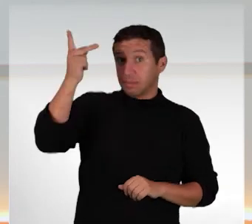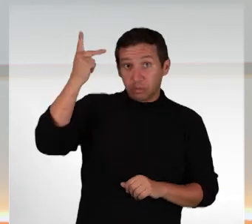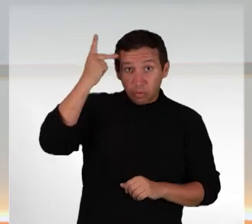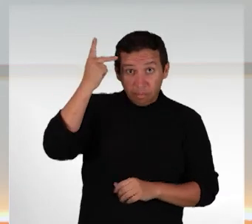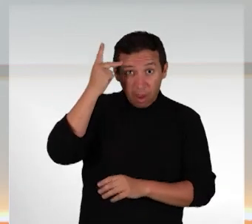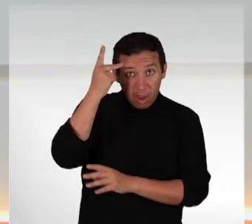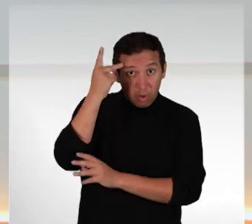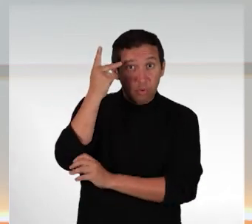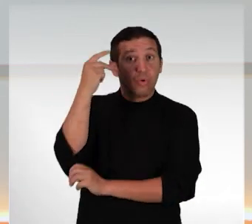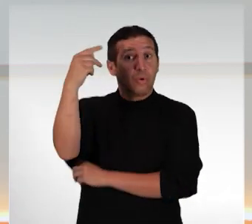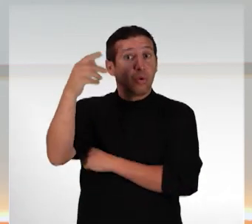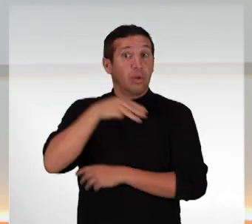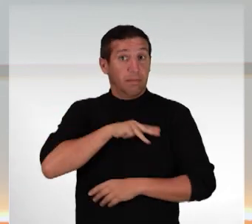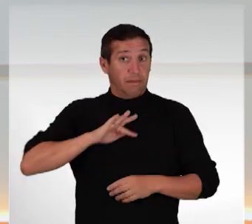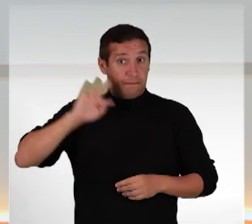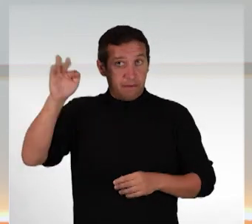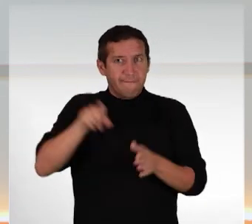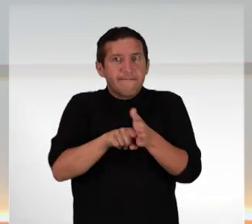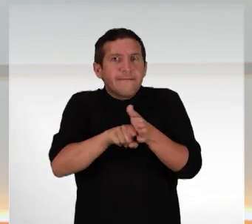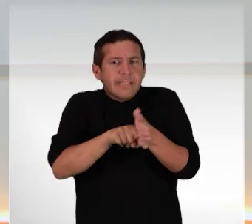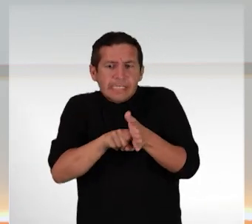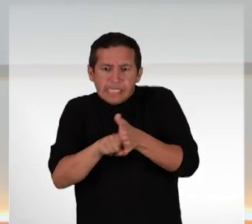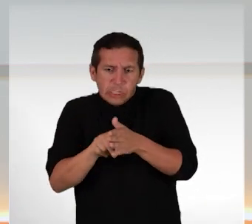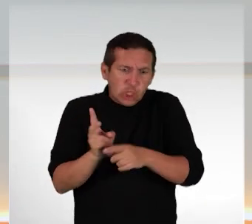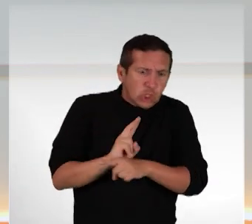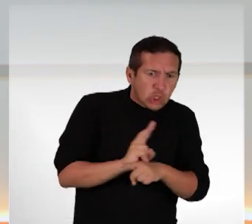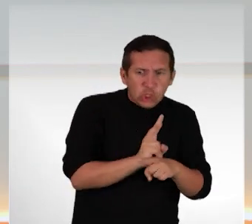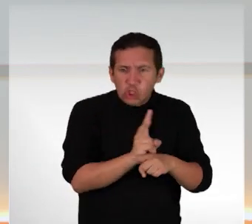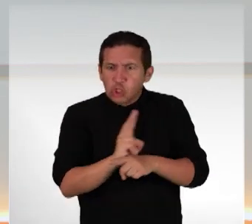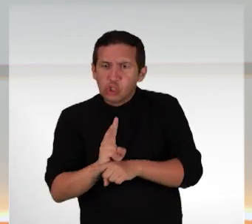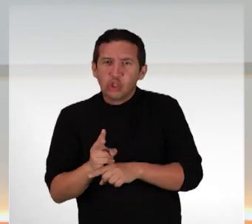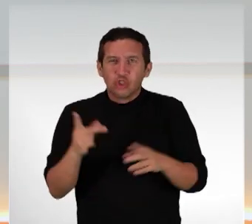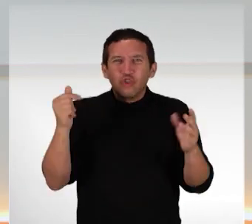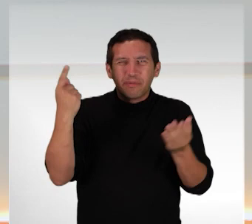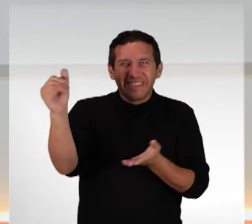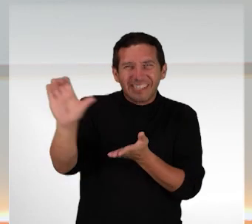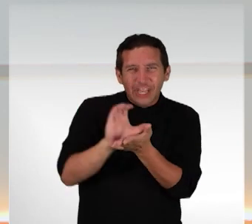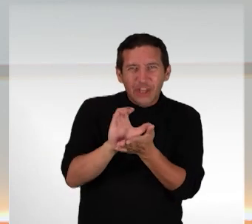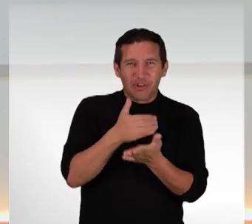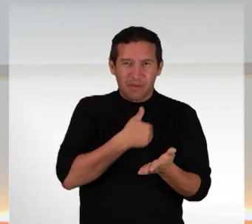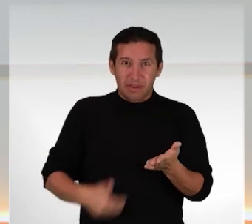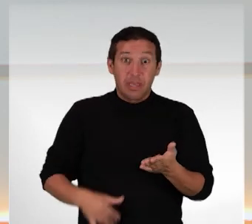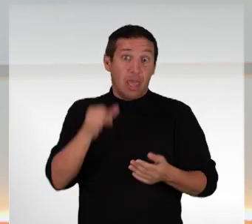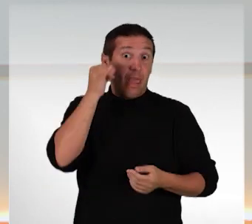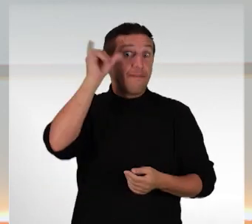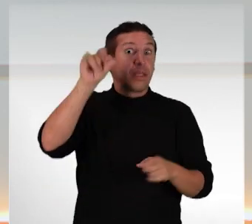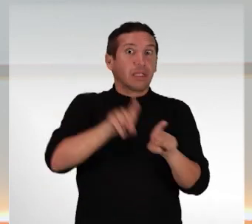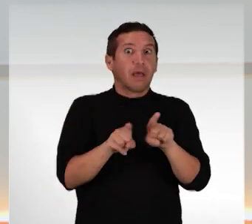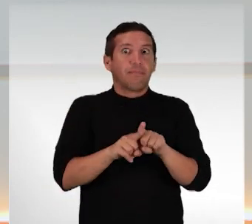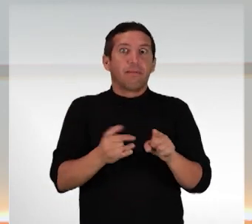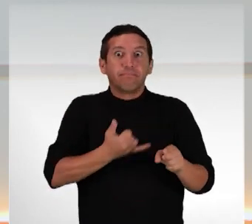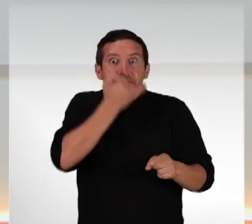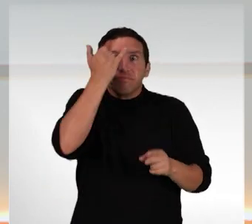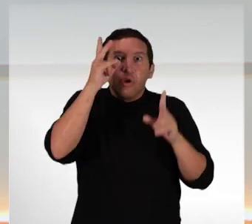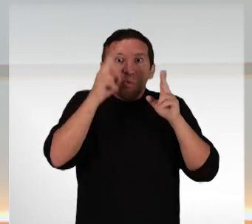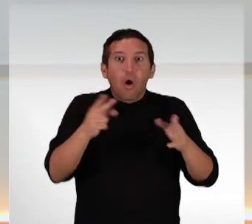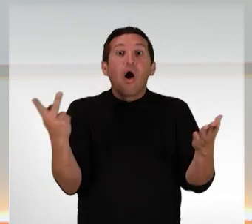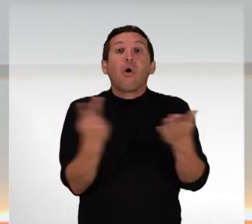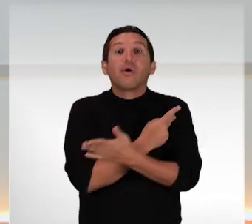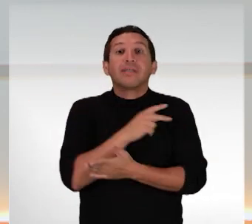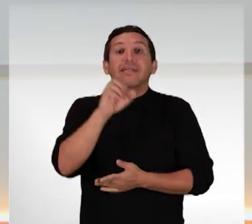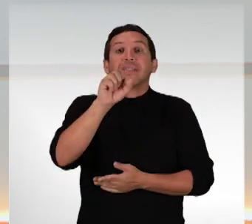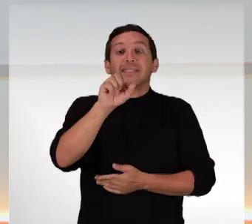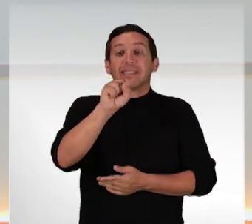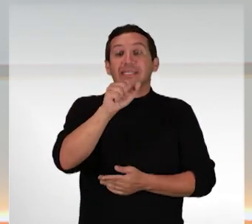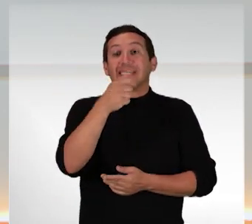Paulo, o MPF fiscaliza o uso de recursos públicos e atua para prevenir novos desastres, como o que ocorreu em